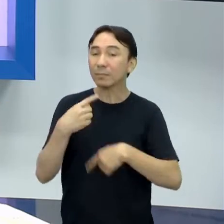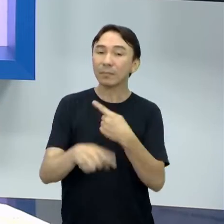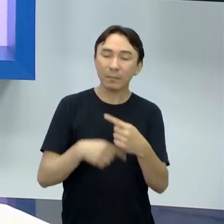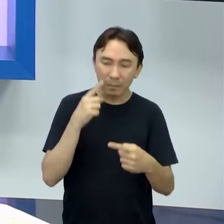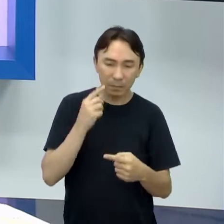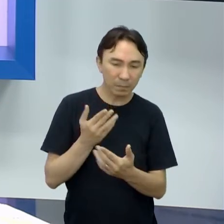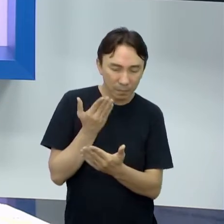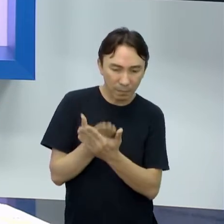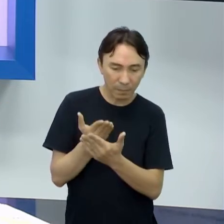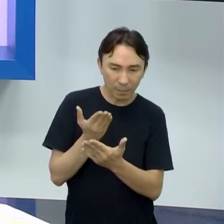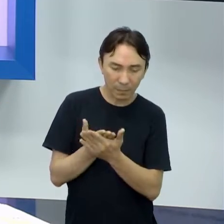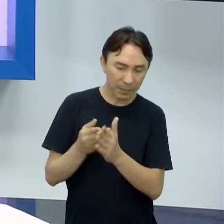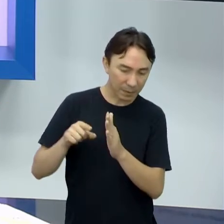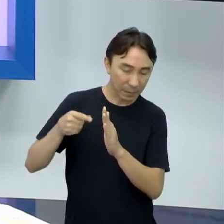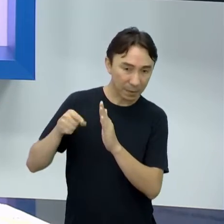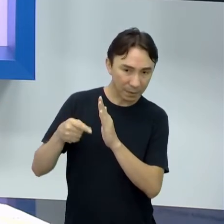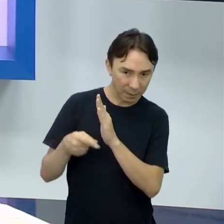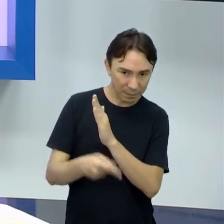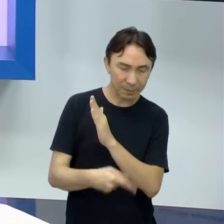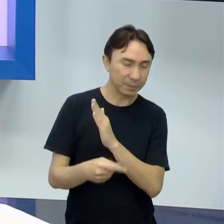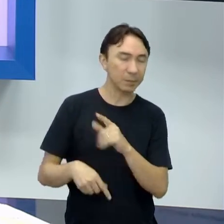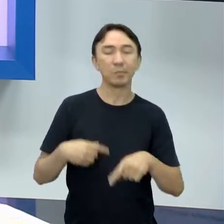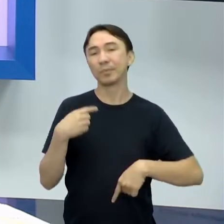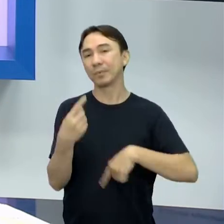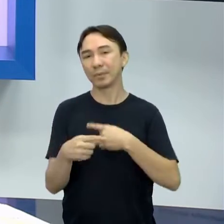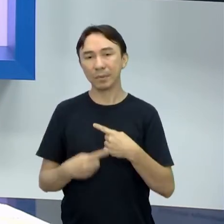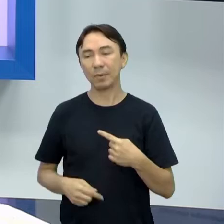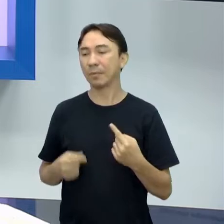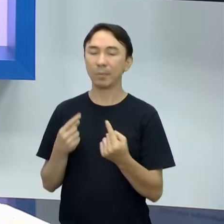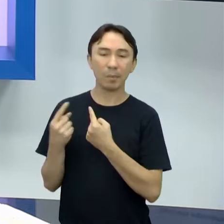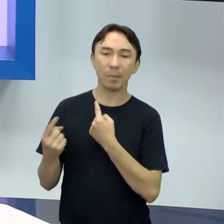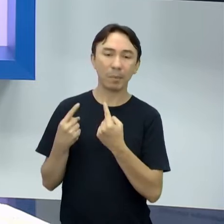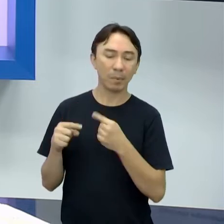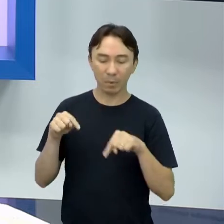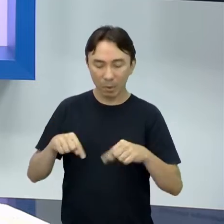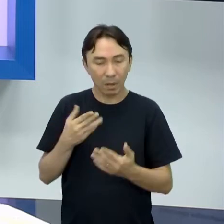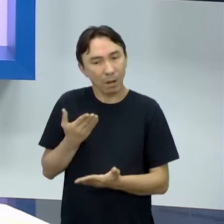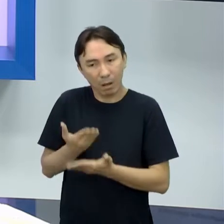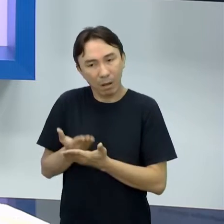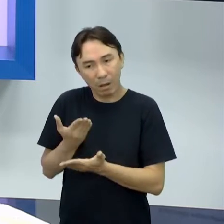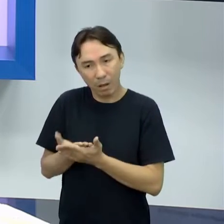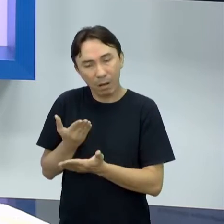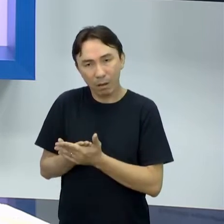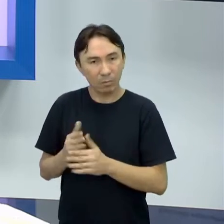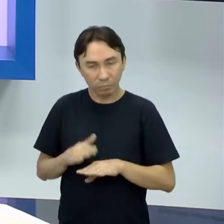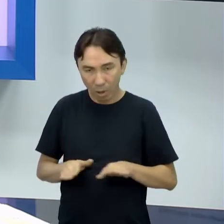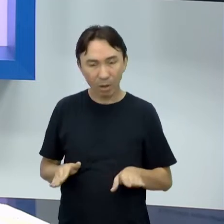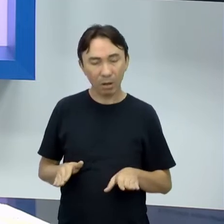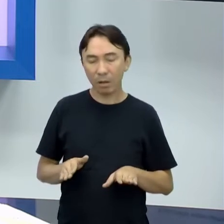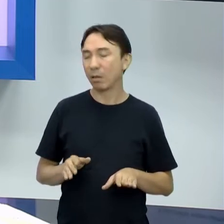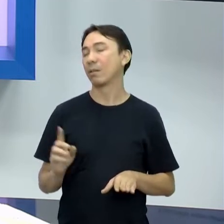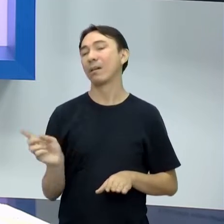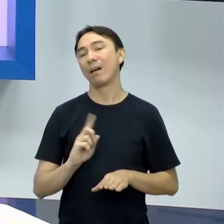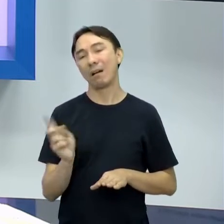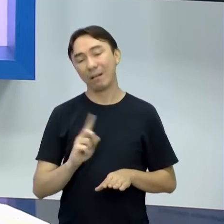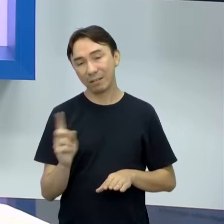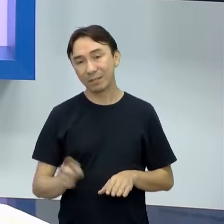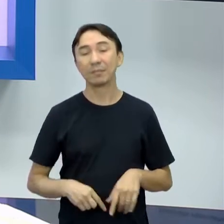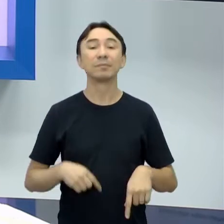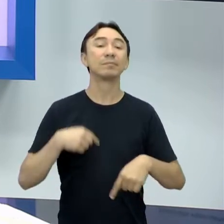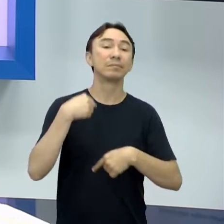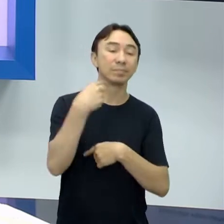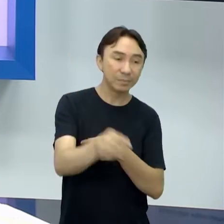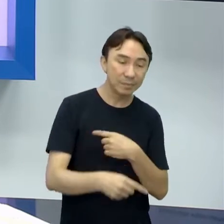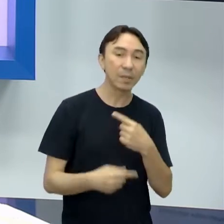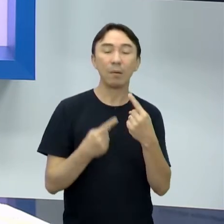só aqui, por exemplo, na minha aula, não é só discutida na aula dos professores do Centro de Mídias, elas devem ser discutidas